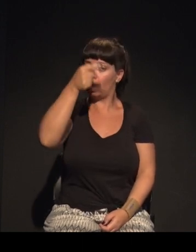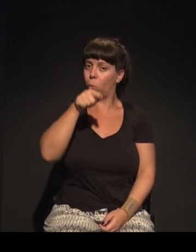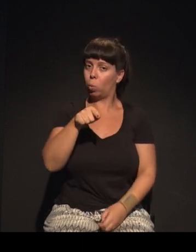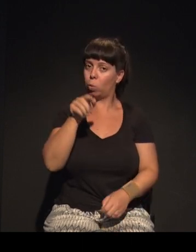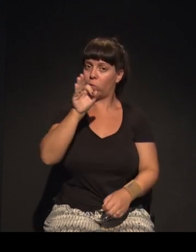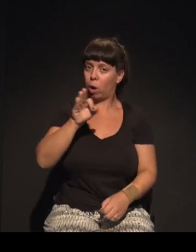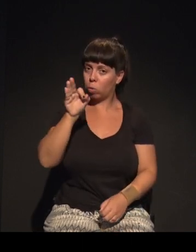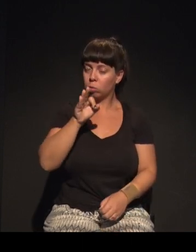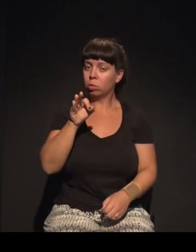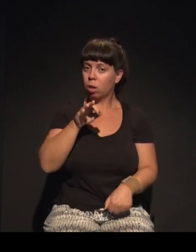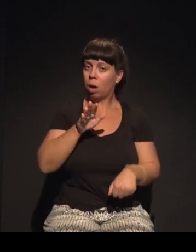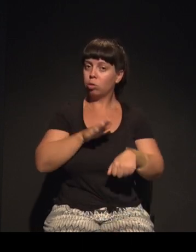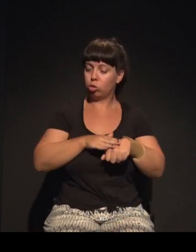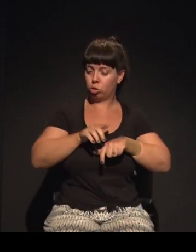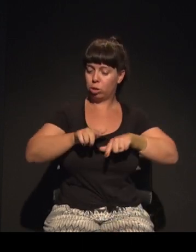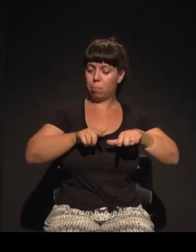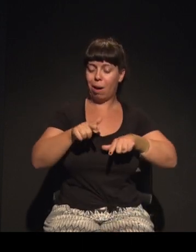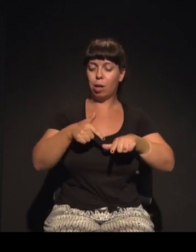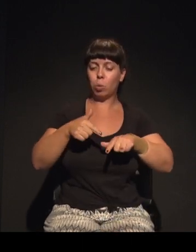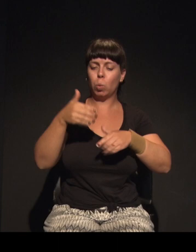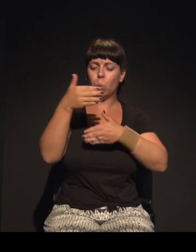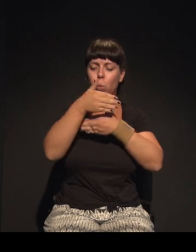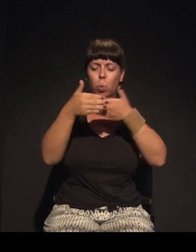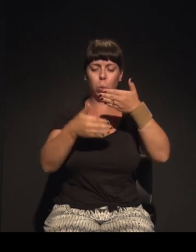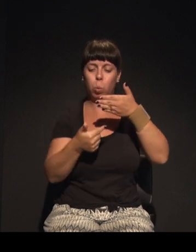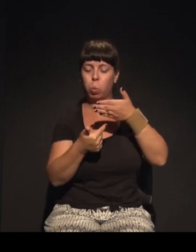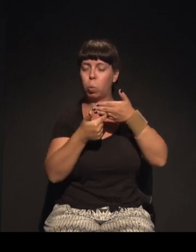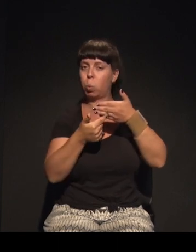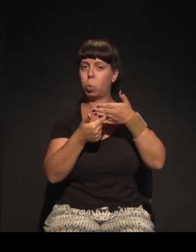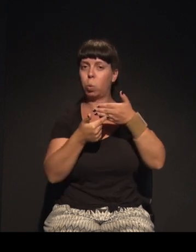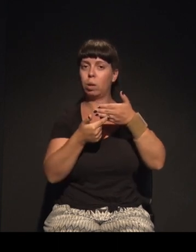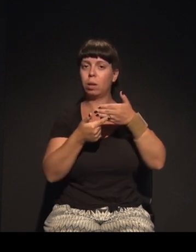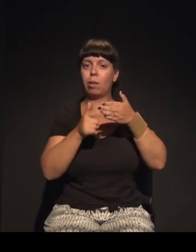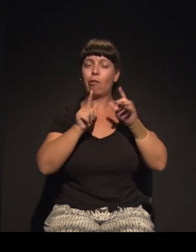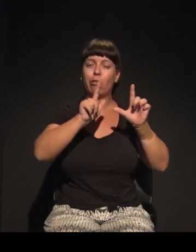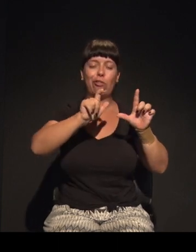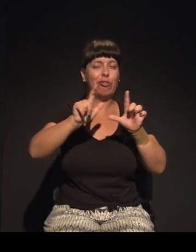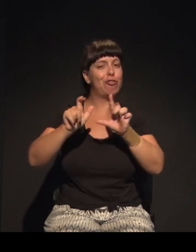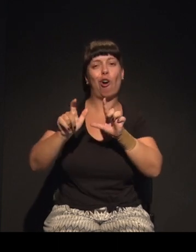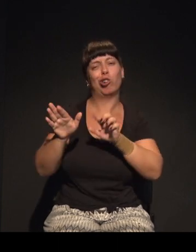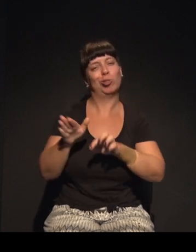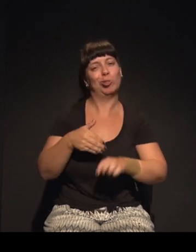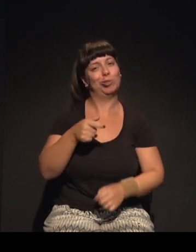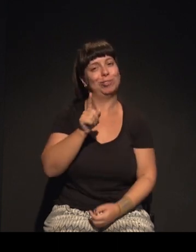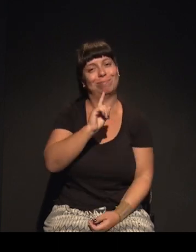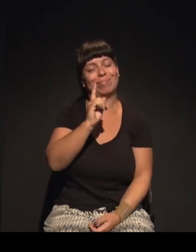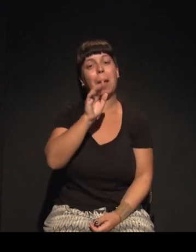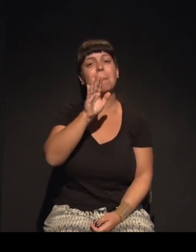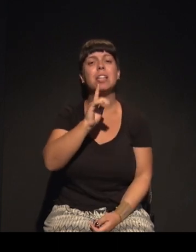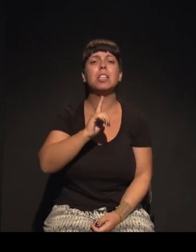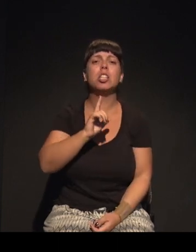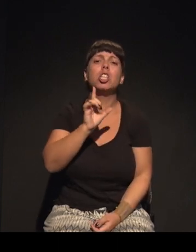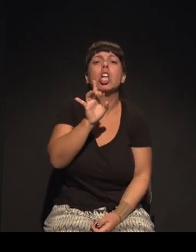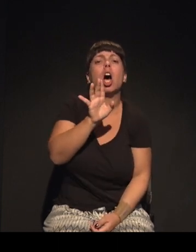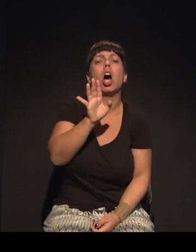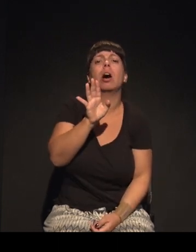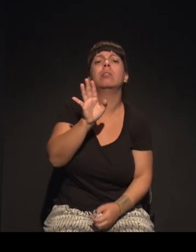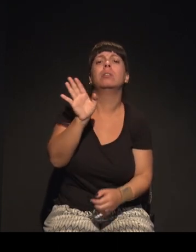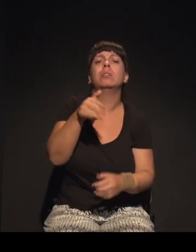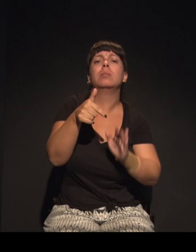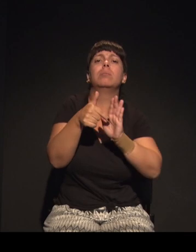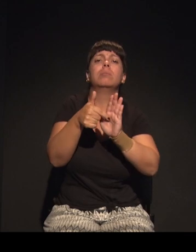trouxe um slide é que eu fiz assim mostrando fotos não é tudo mas o trouxe algumas coisas assim que básica para a gente para o